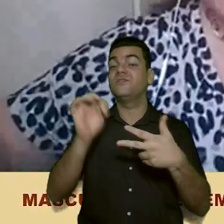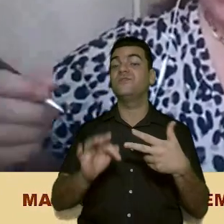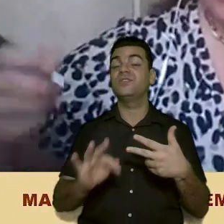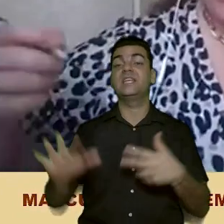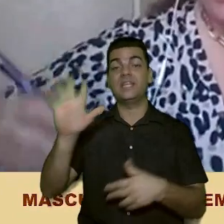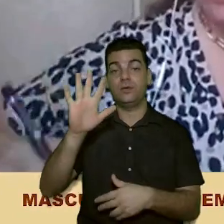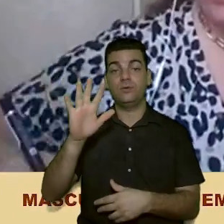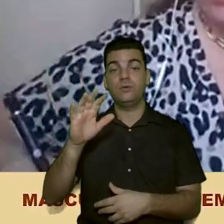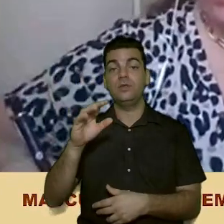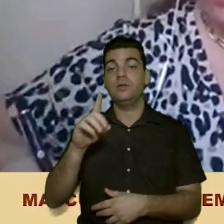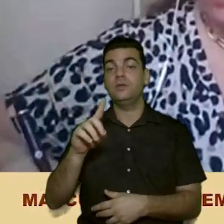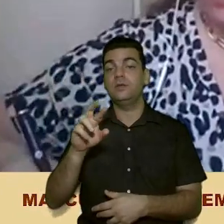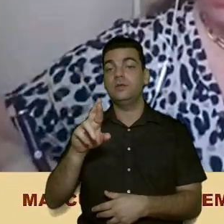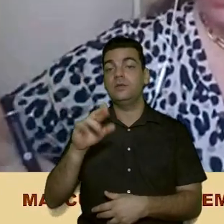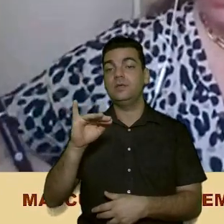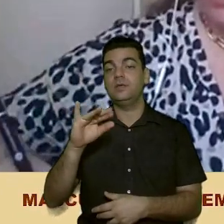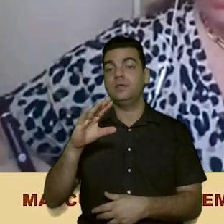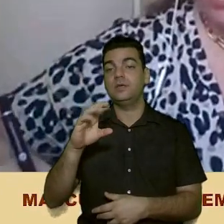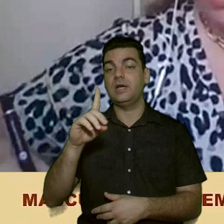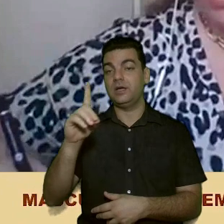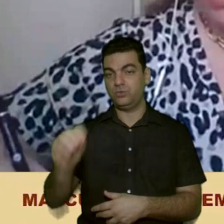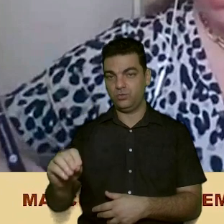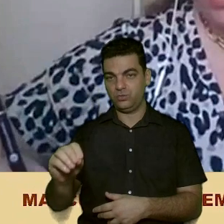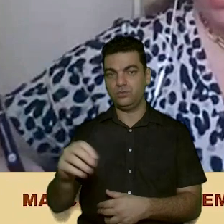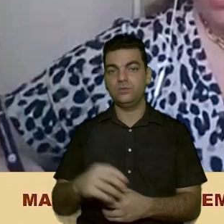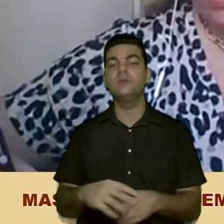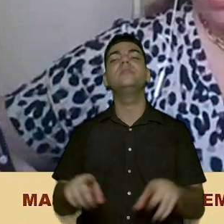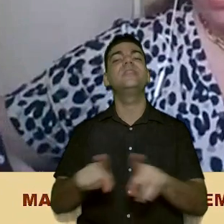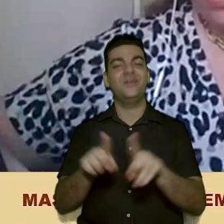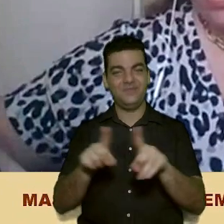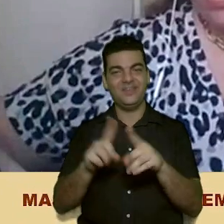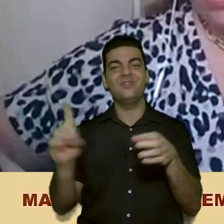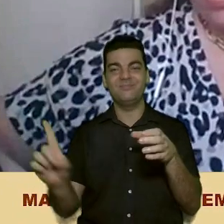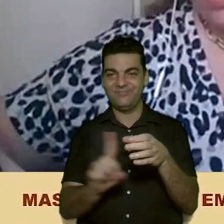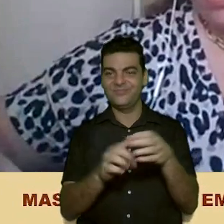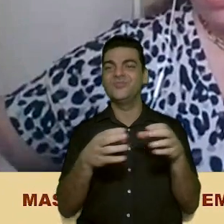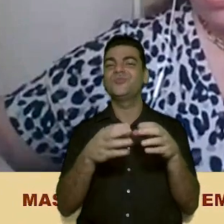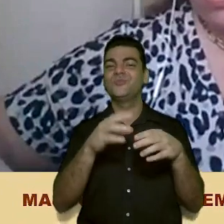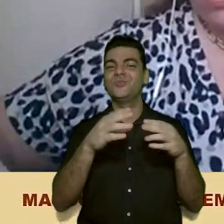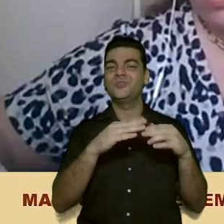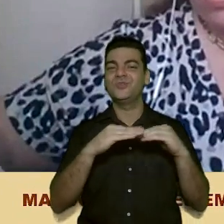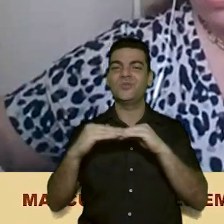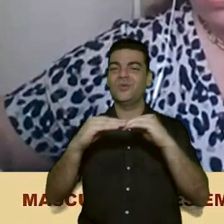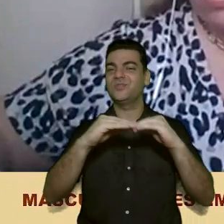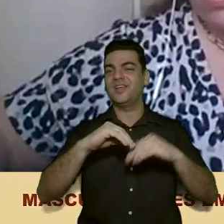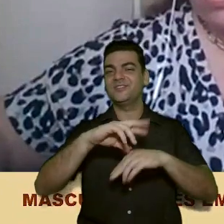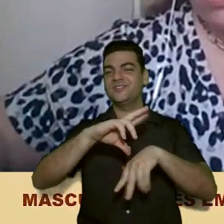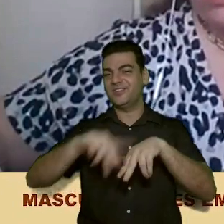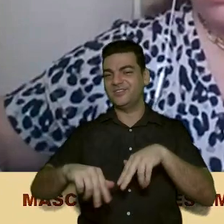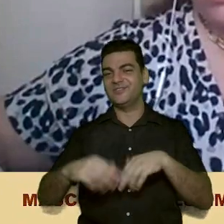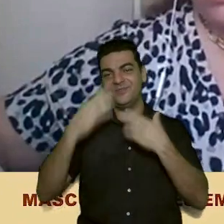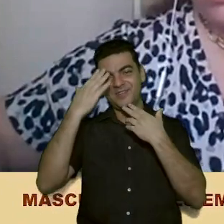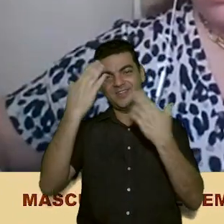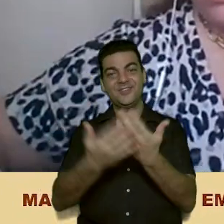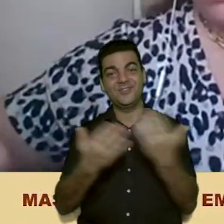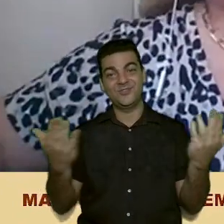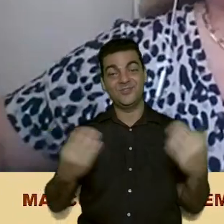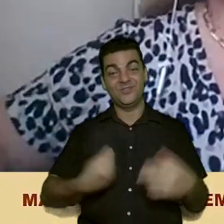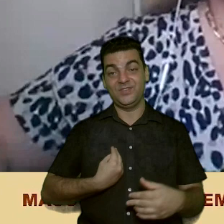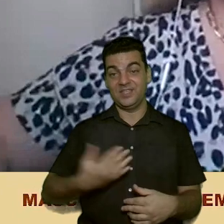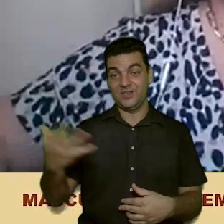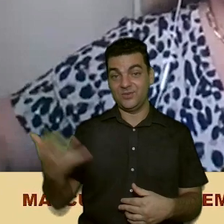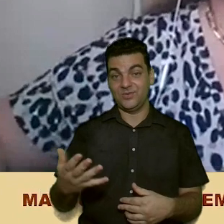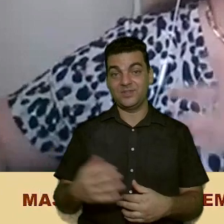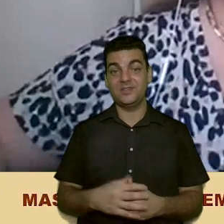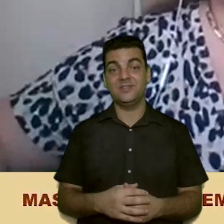Então, e a mediação amanhã será feita pelo juiz federal substituto, Dr. Ricardo Mendonça Cardoso, que também é membro aqui da